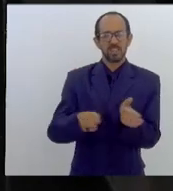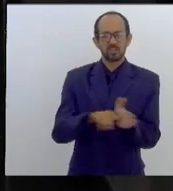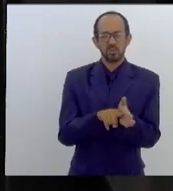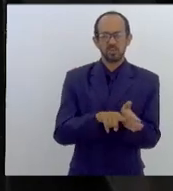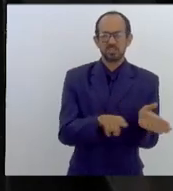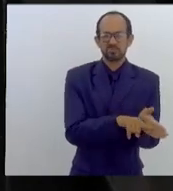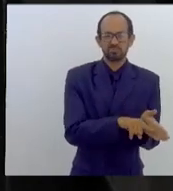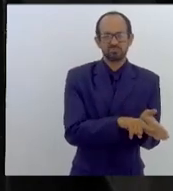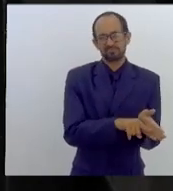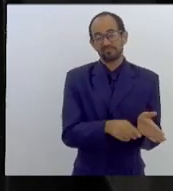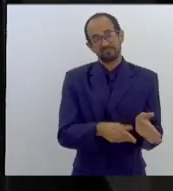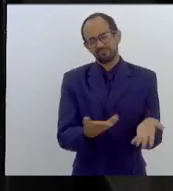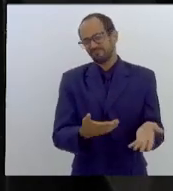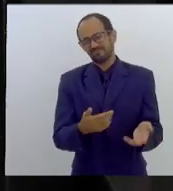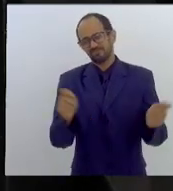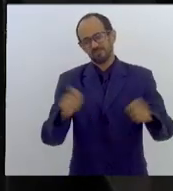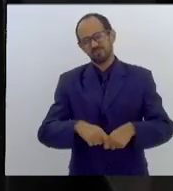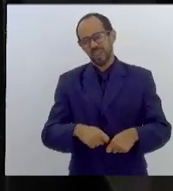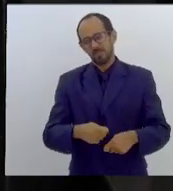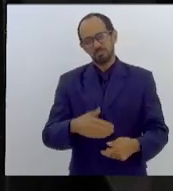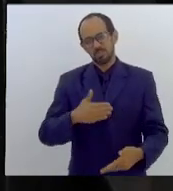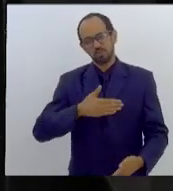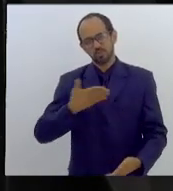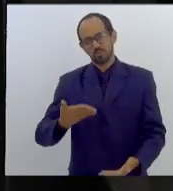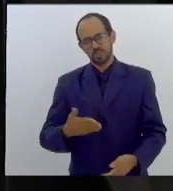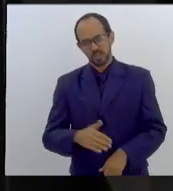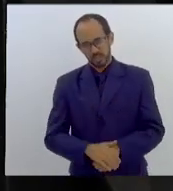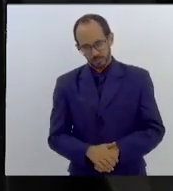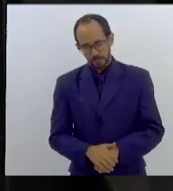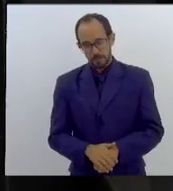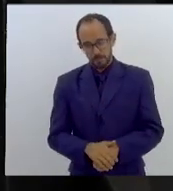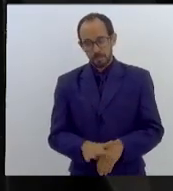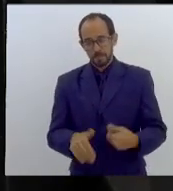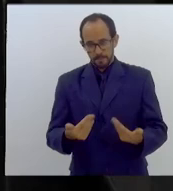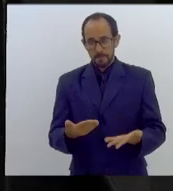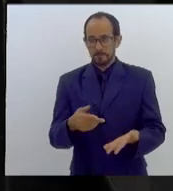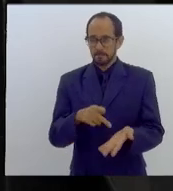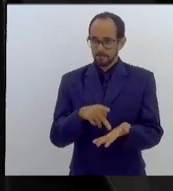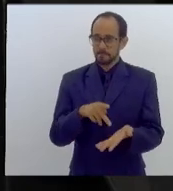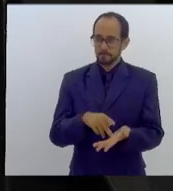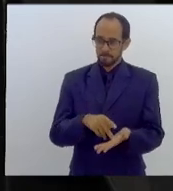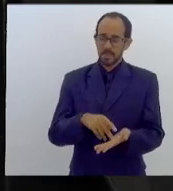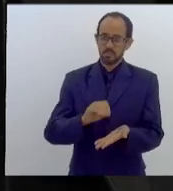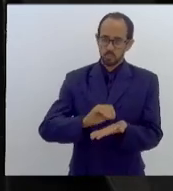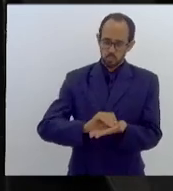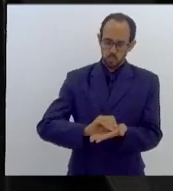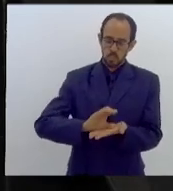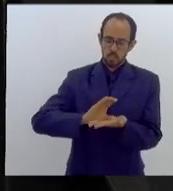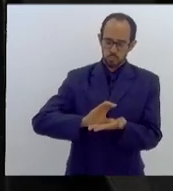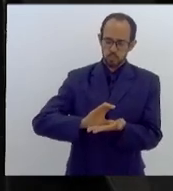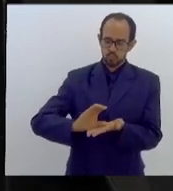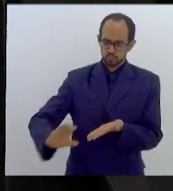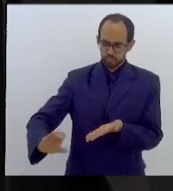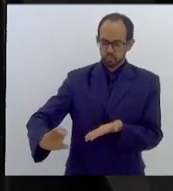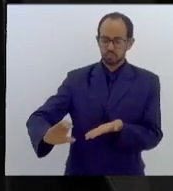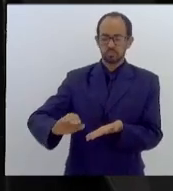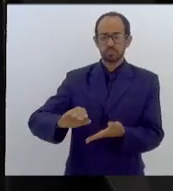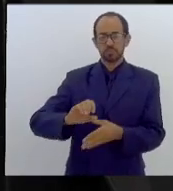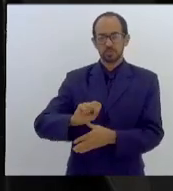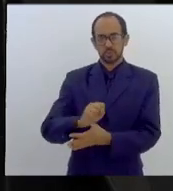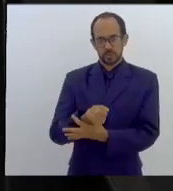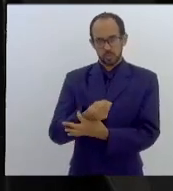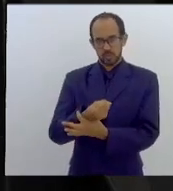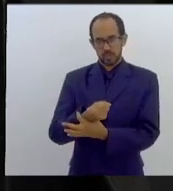Terceiro aspecto que eu quero ressaltar. De fato, houve um aumento no investimento na área de segurança, e se somados